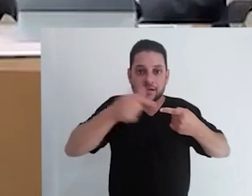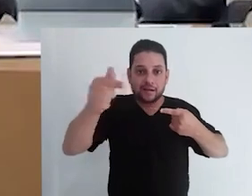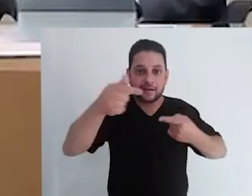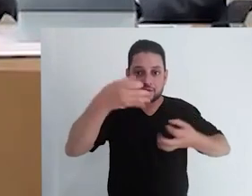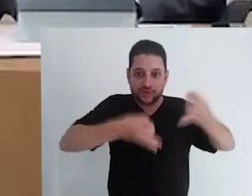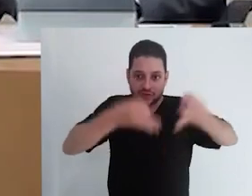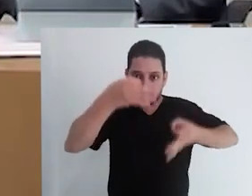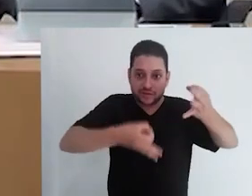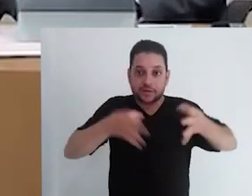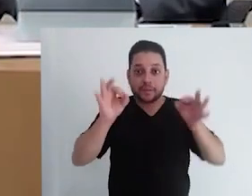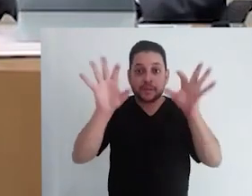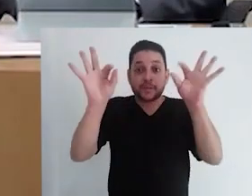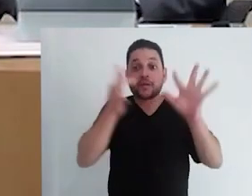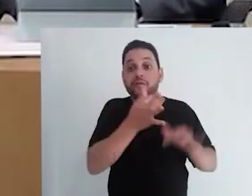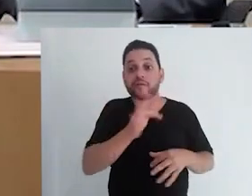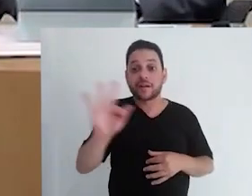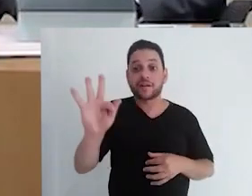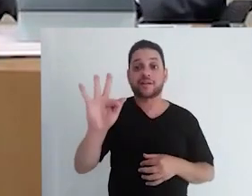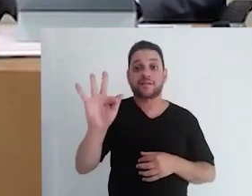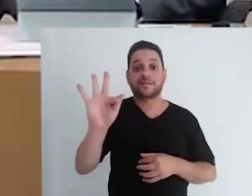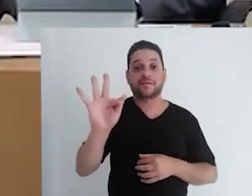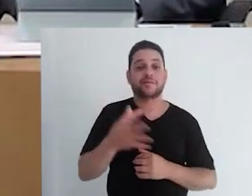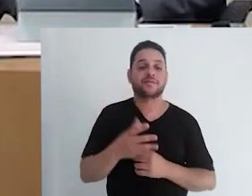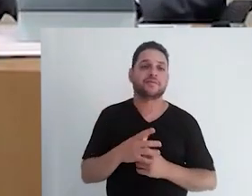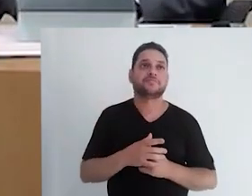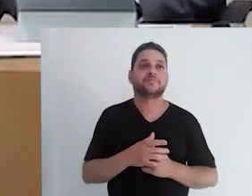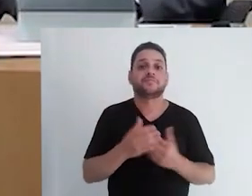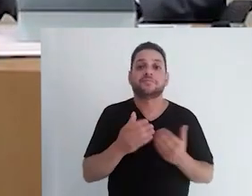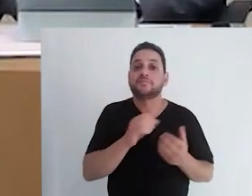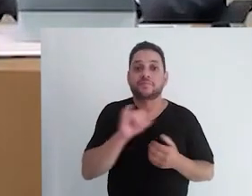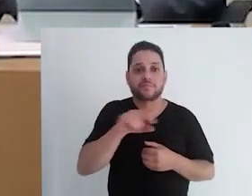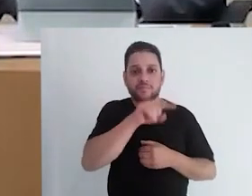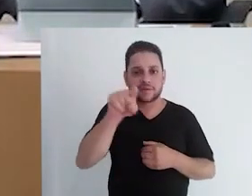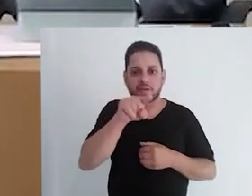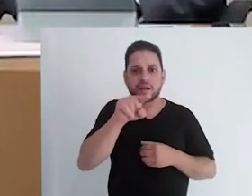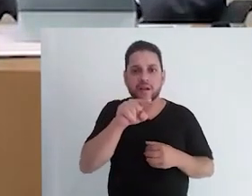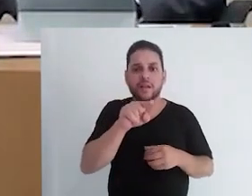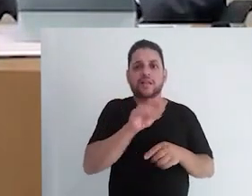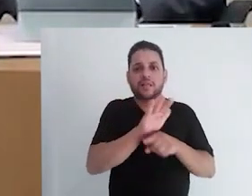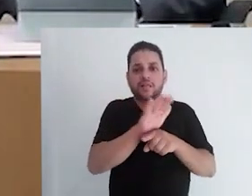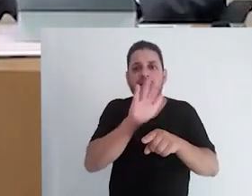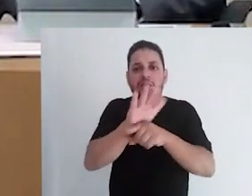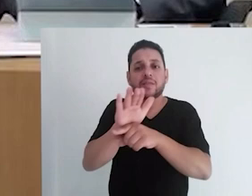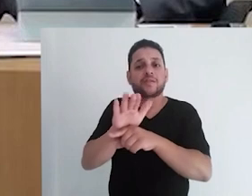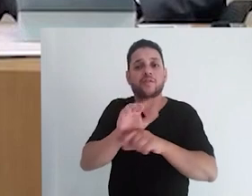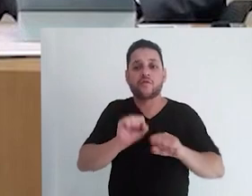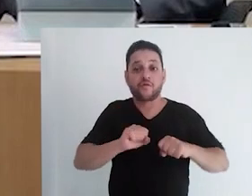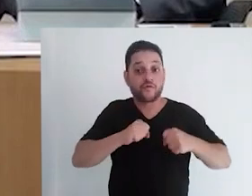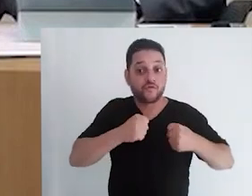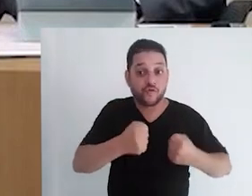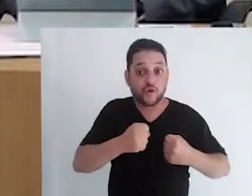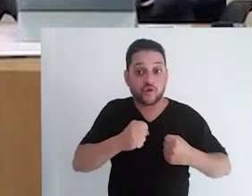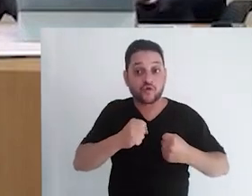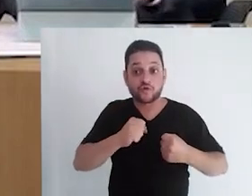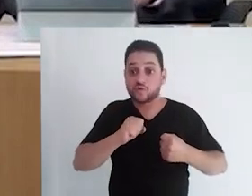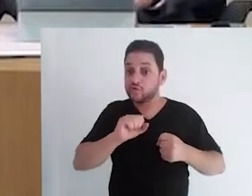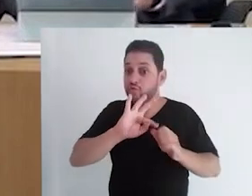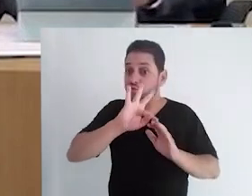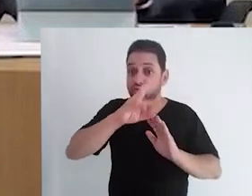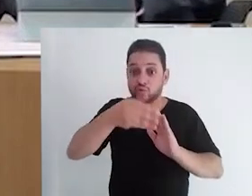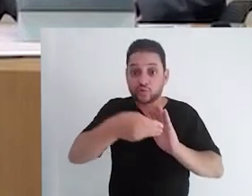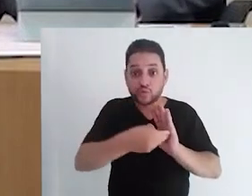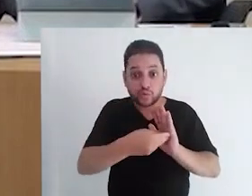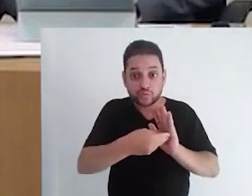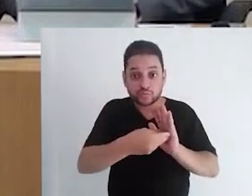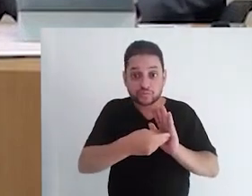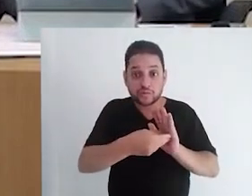Especiais Federais, e se não fosse o apoio, né, de todos, especialmente, aqui eu quero